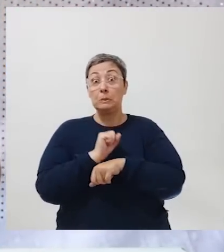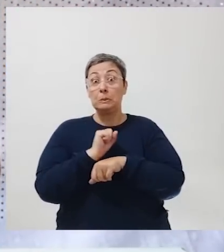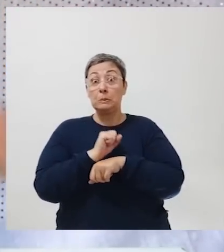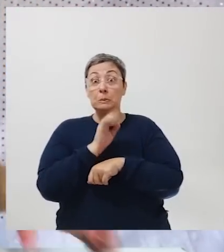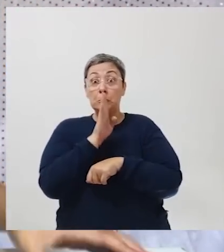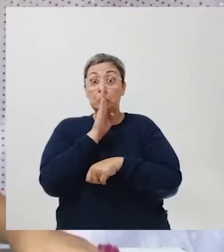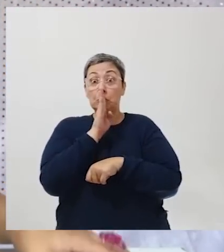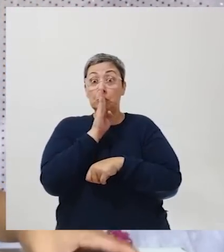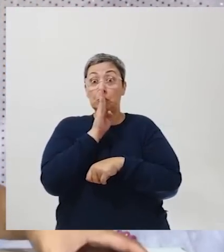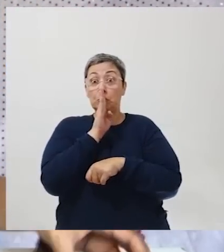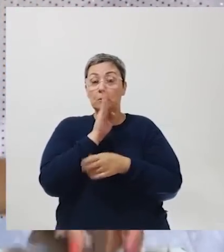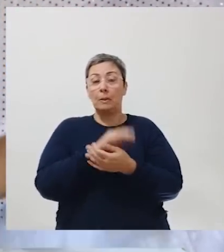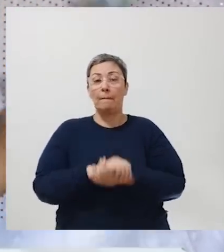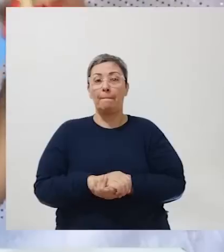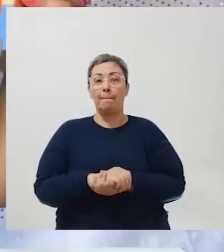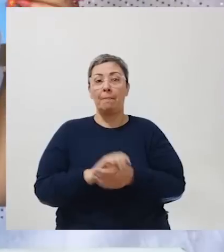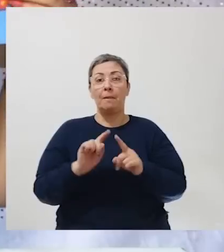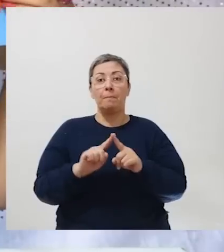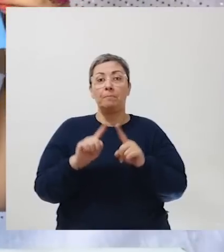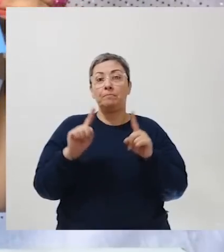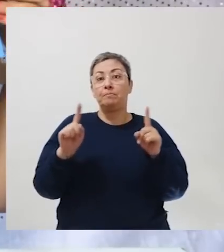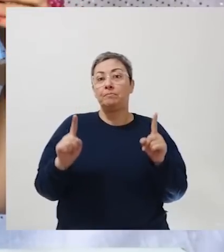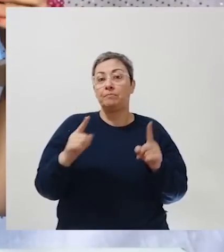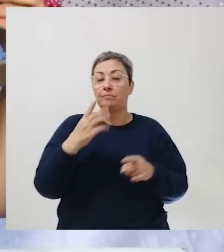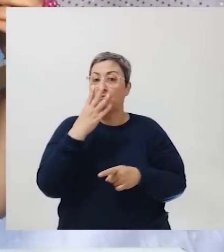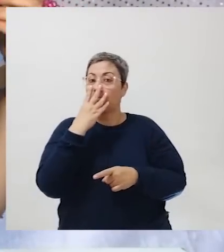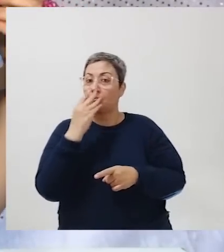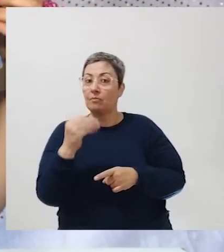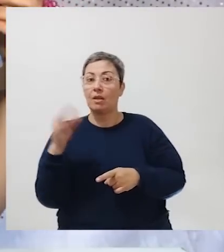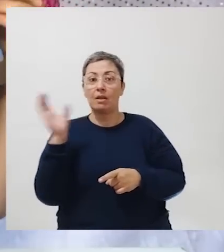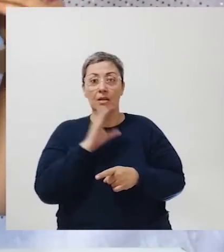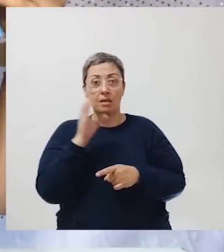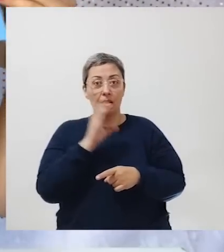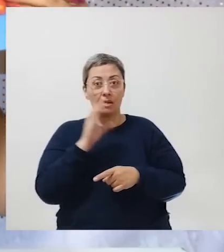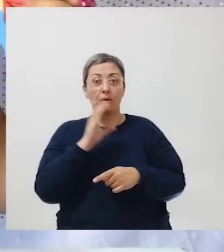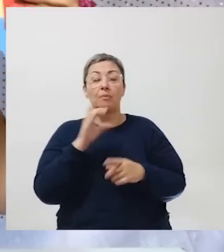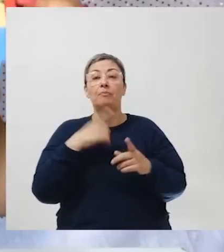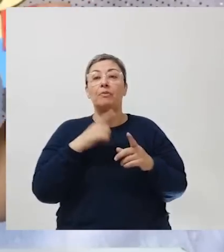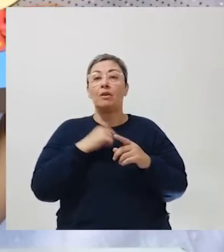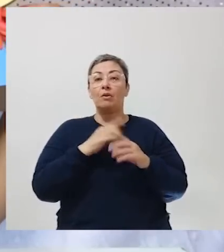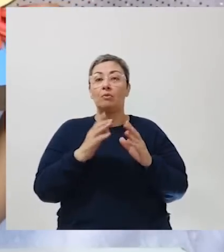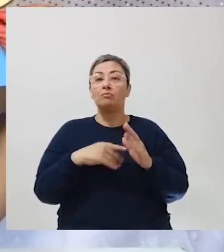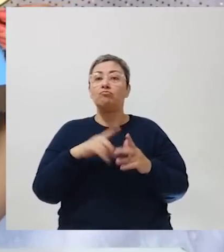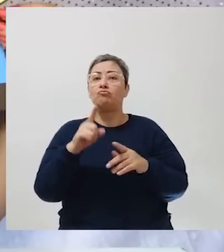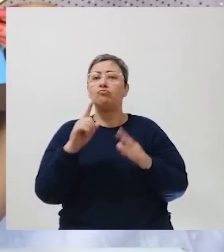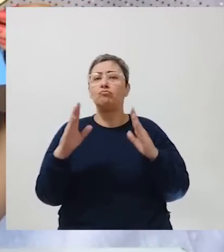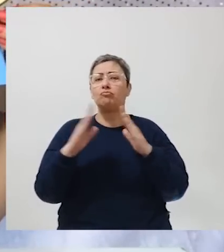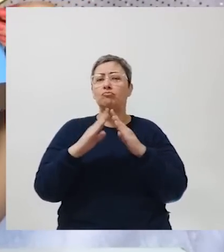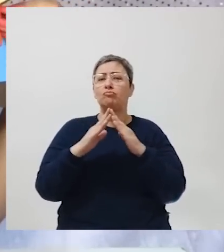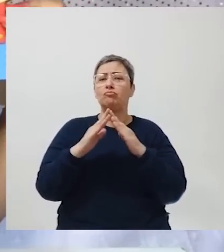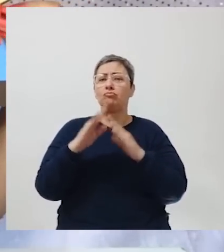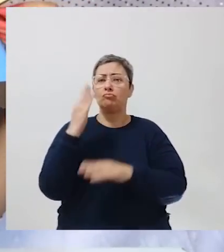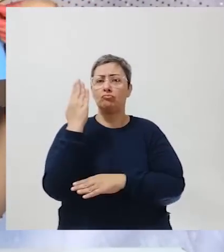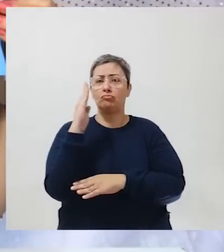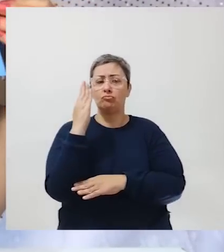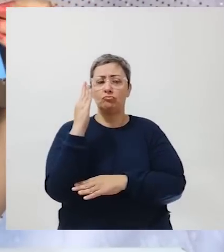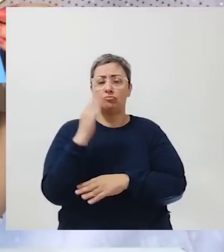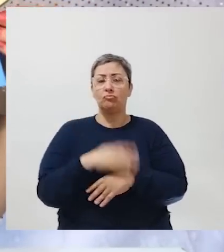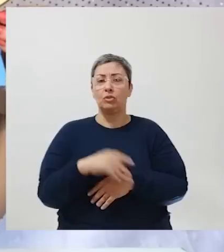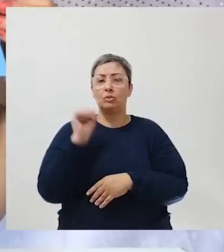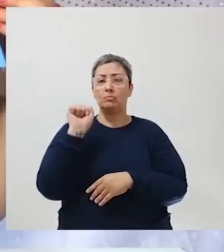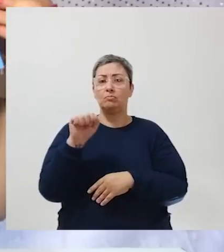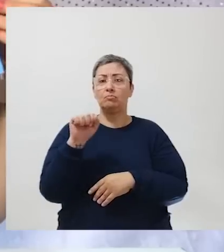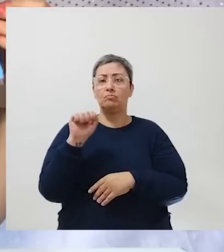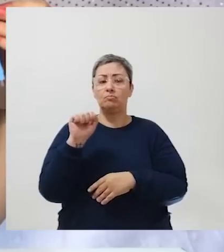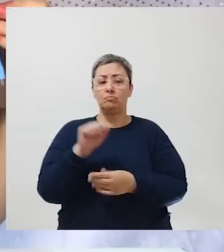lá quietinhos. Mas o lobo rapidinho foi até a casa de madeira e bateu